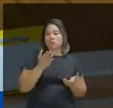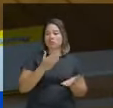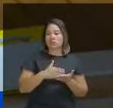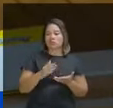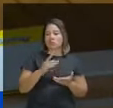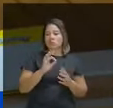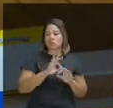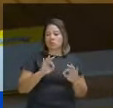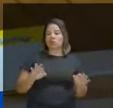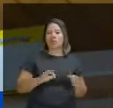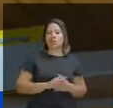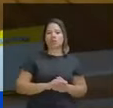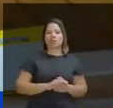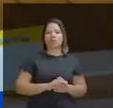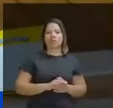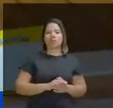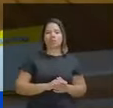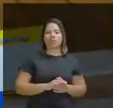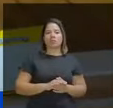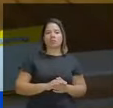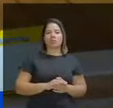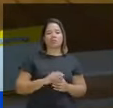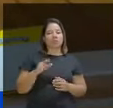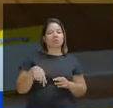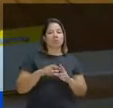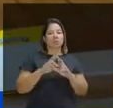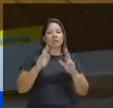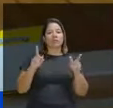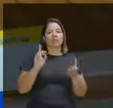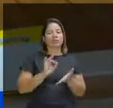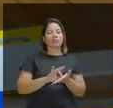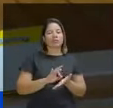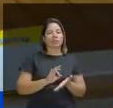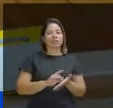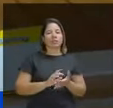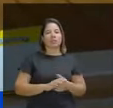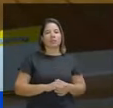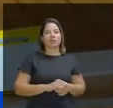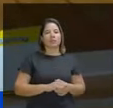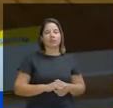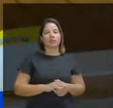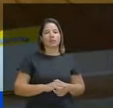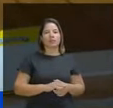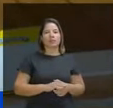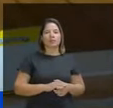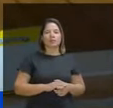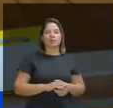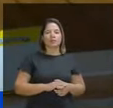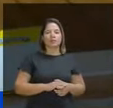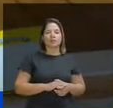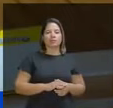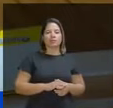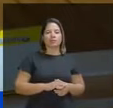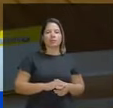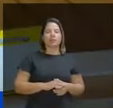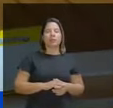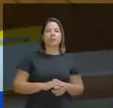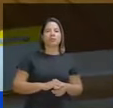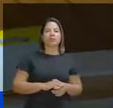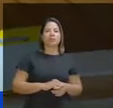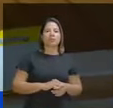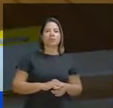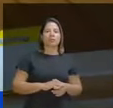doutora Paola é excepcionalíssimo, porque ela não ingressou, não entrou em exercício